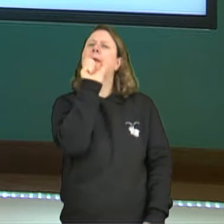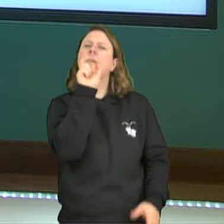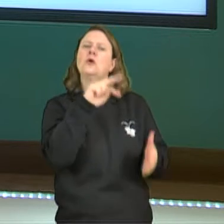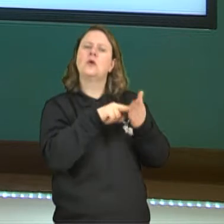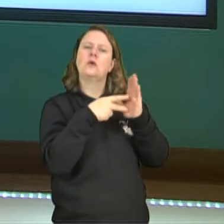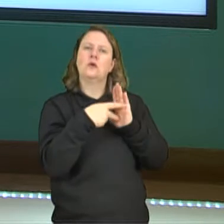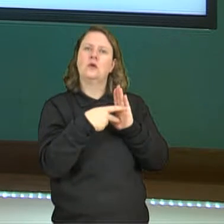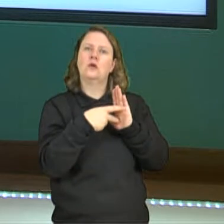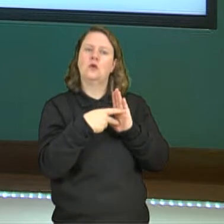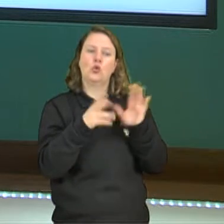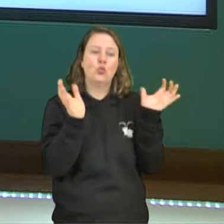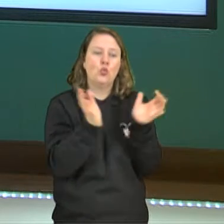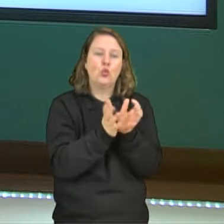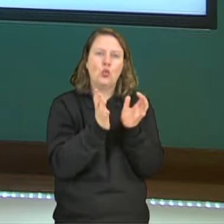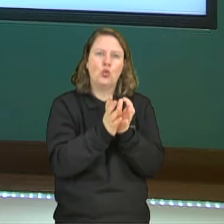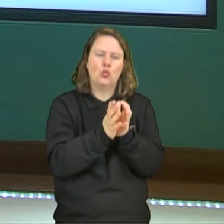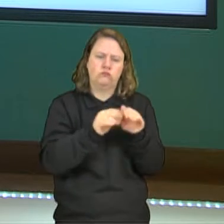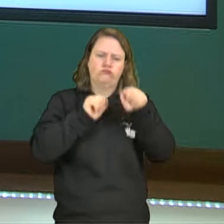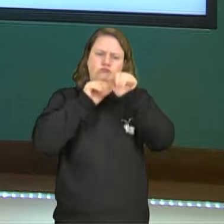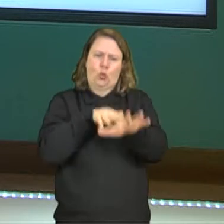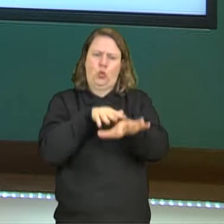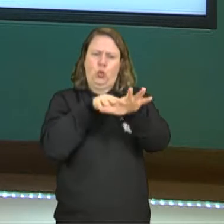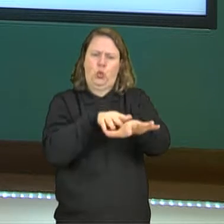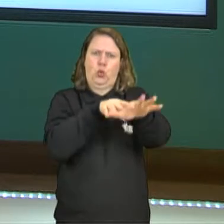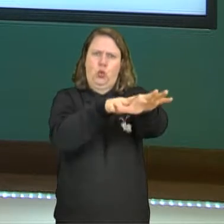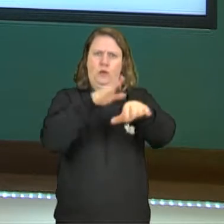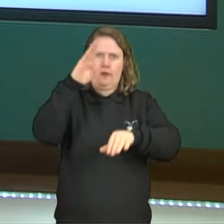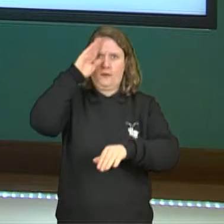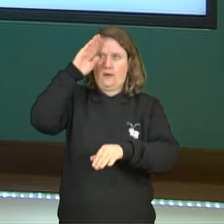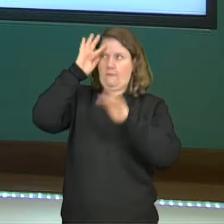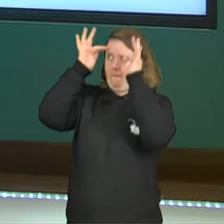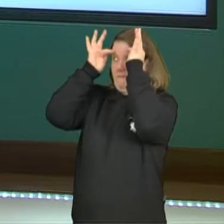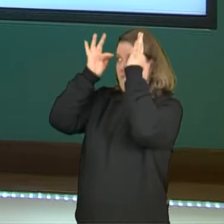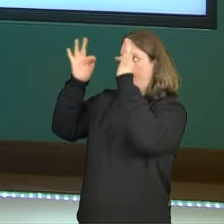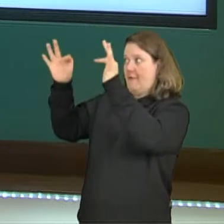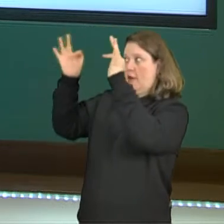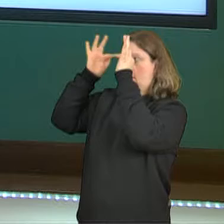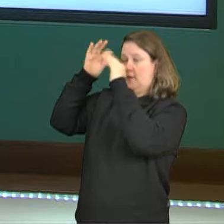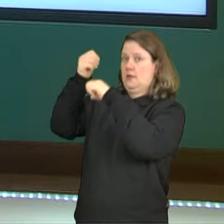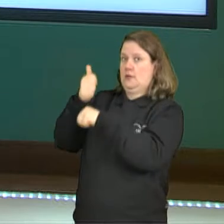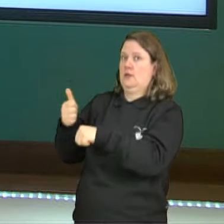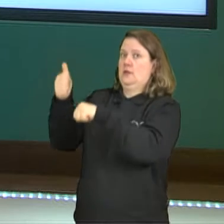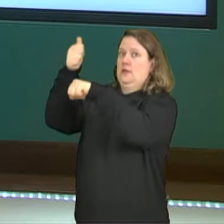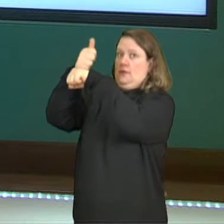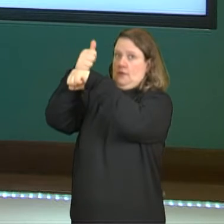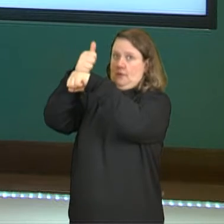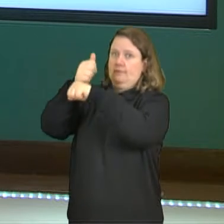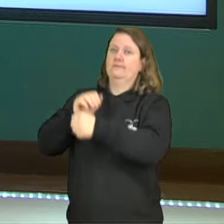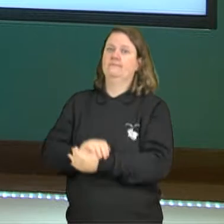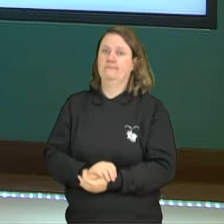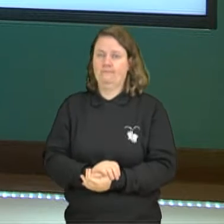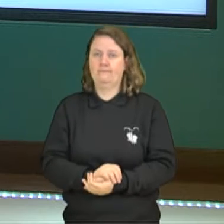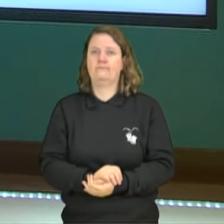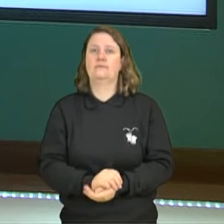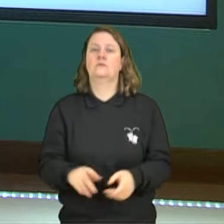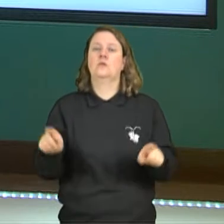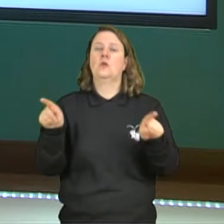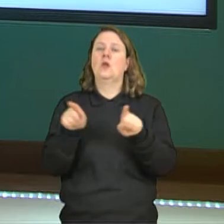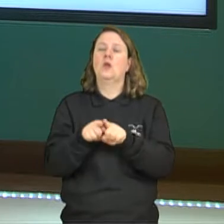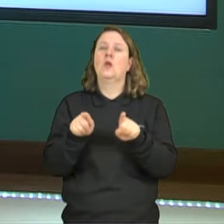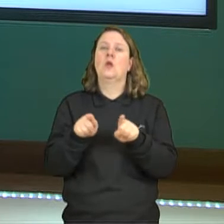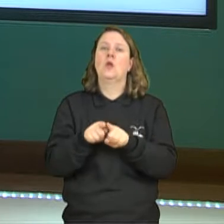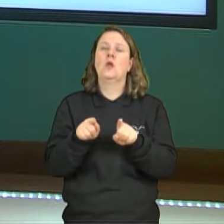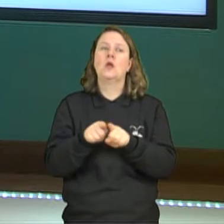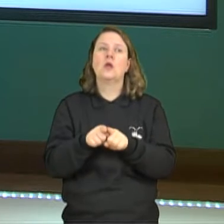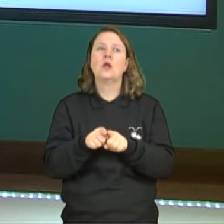Grupos guerreiros que juravam fidelidade ao seu chefe, né? Então isso é o comitatus. Na Idade